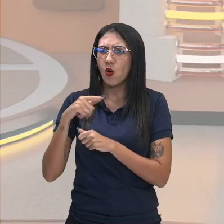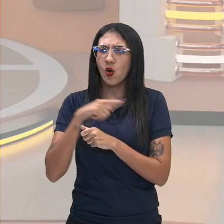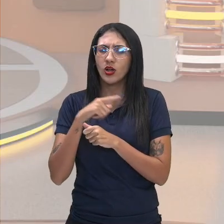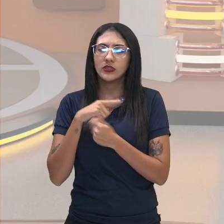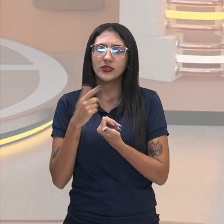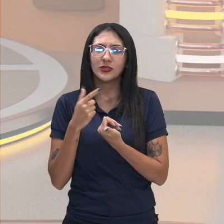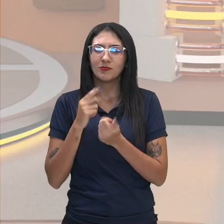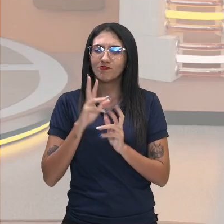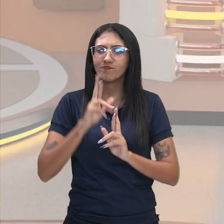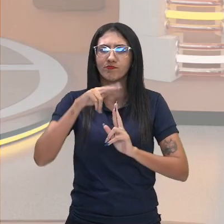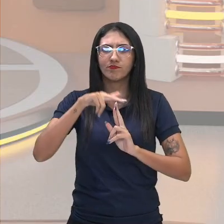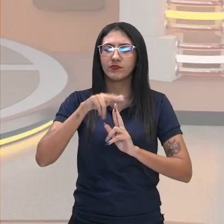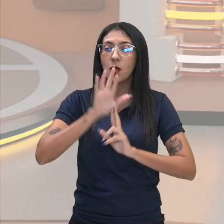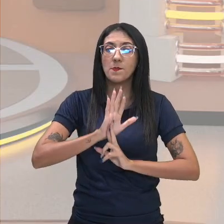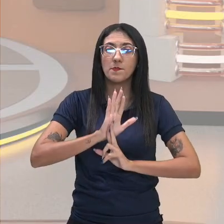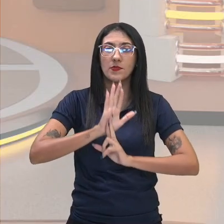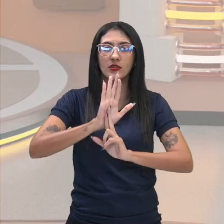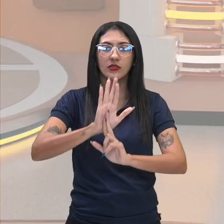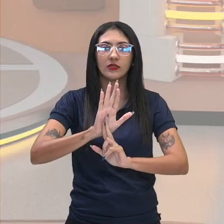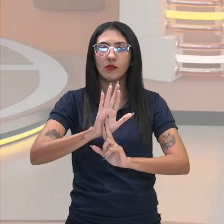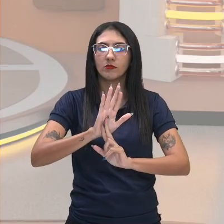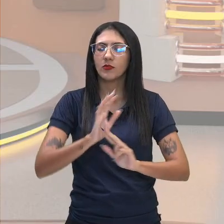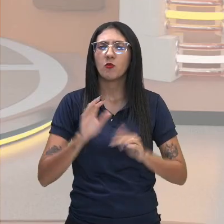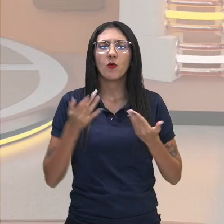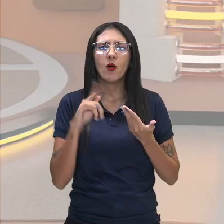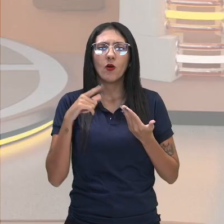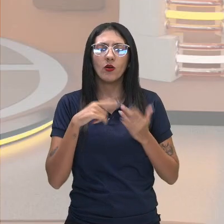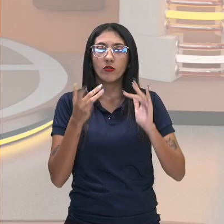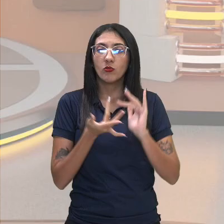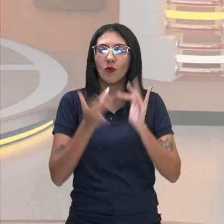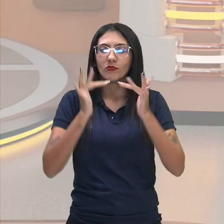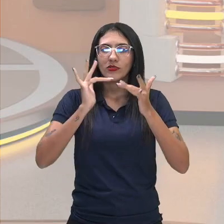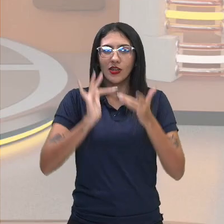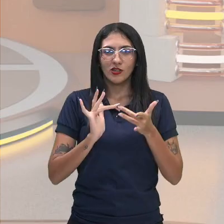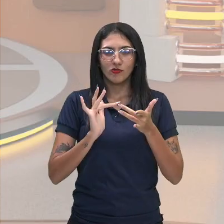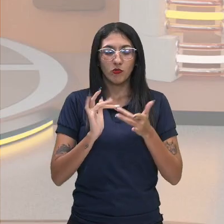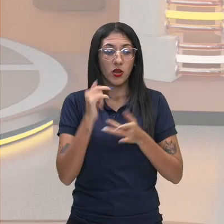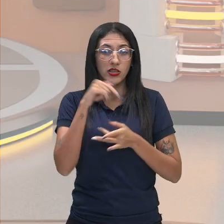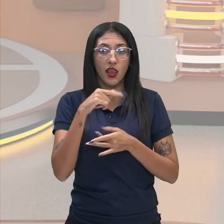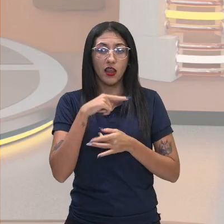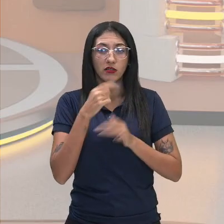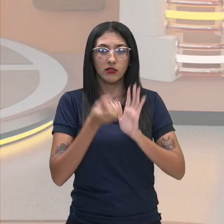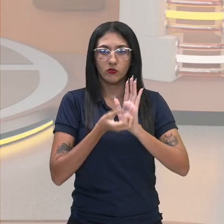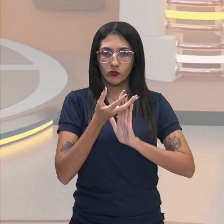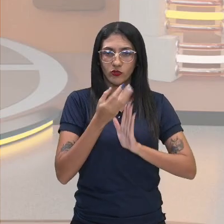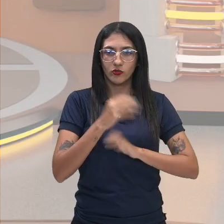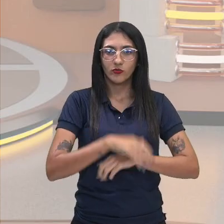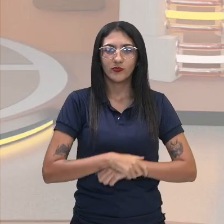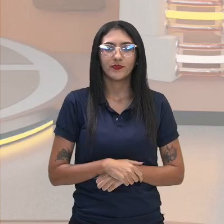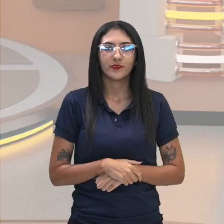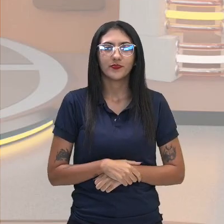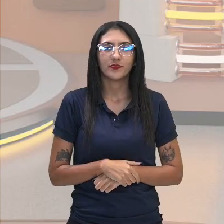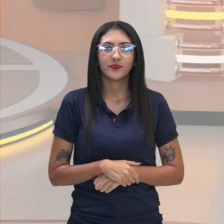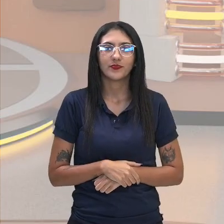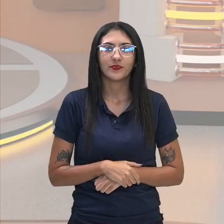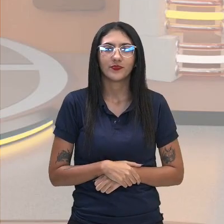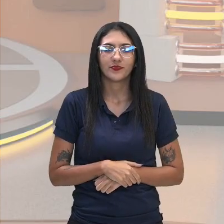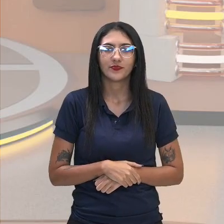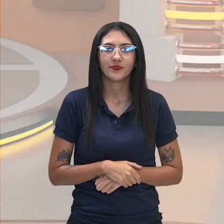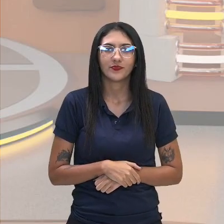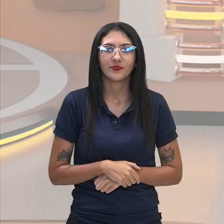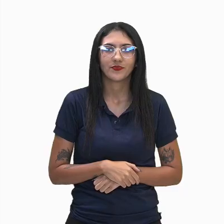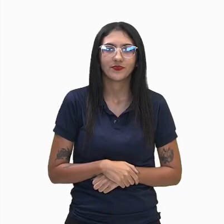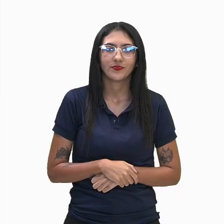de representar o contexto em que eles foram criados, tá? Agora sim, vamos ao